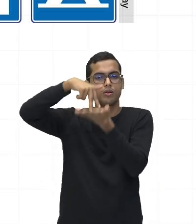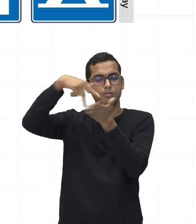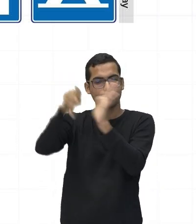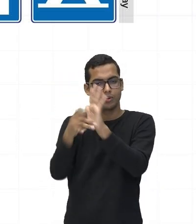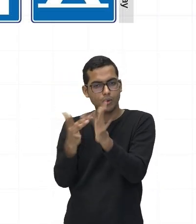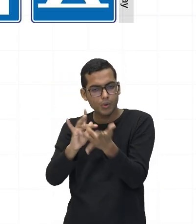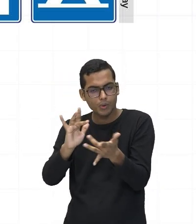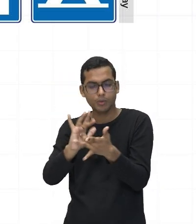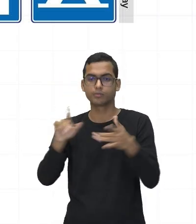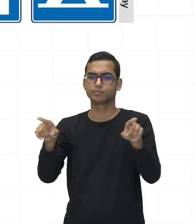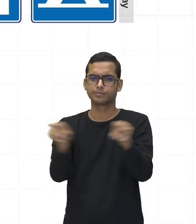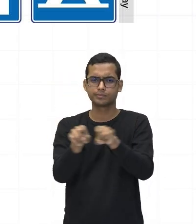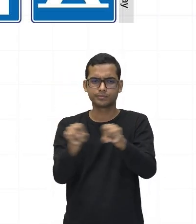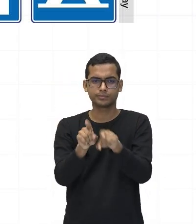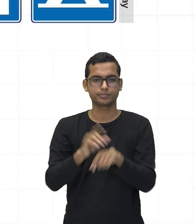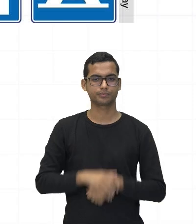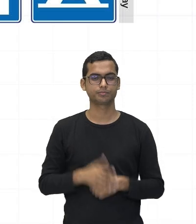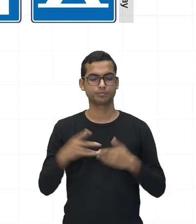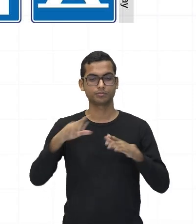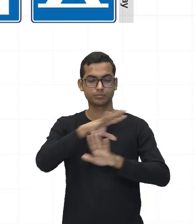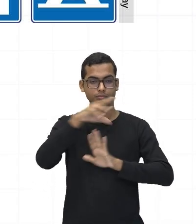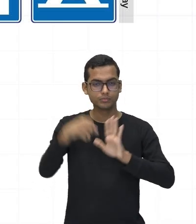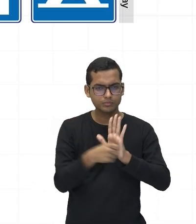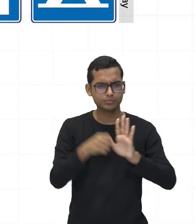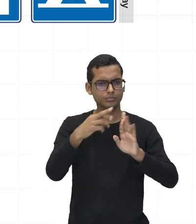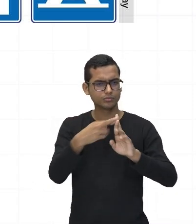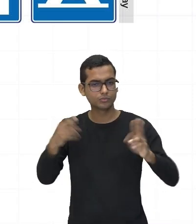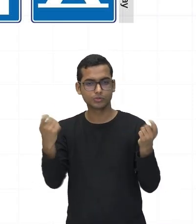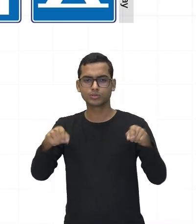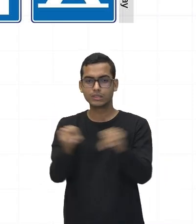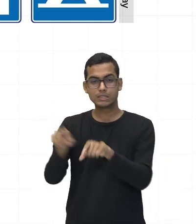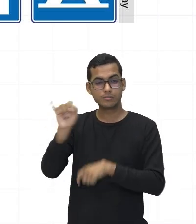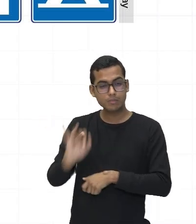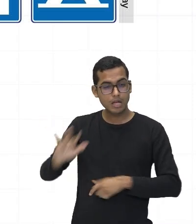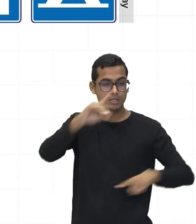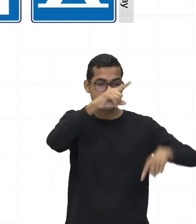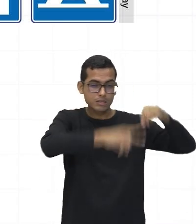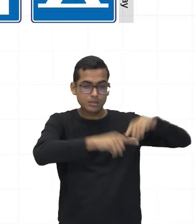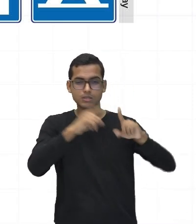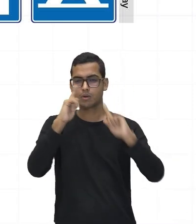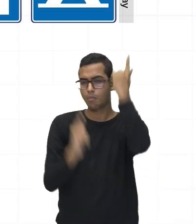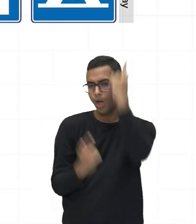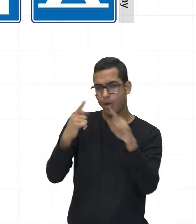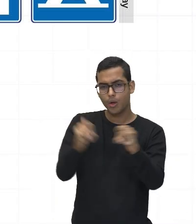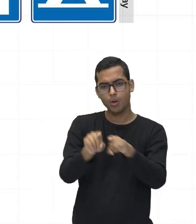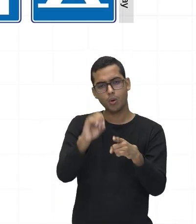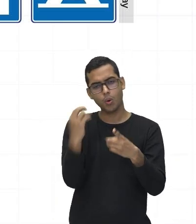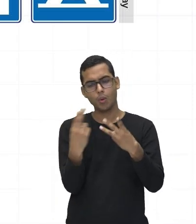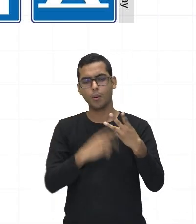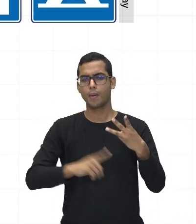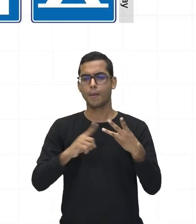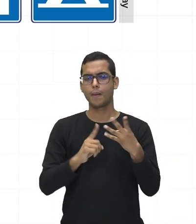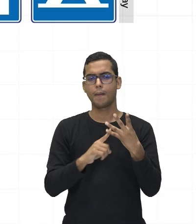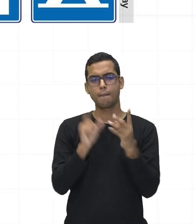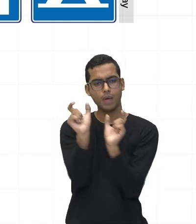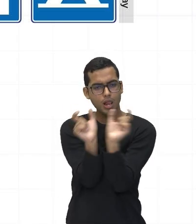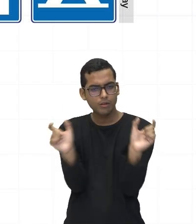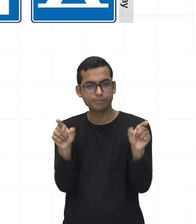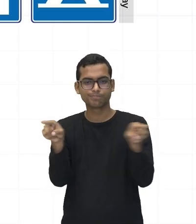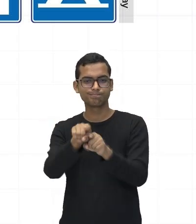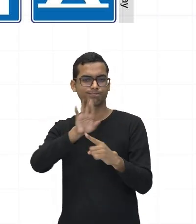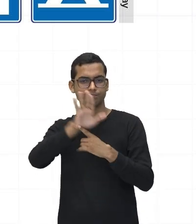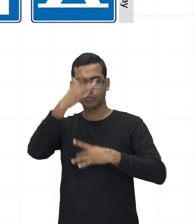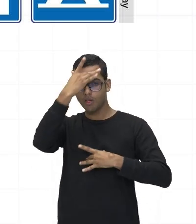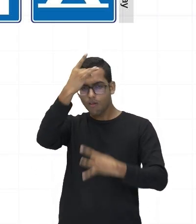ser imagens, objetos, gestos ou palavras que expressam a fé dos seguidores de uma religião e a